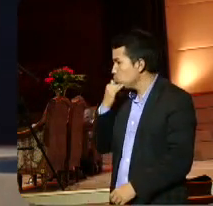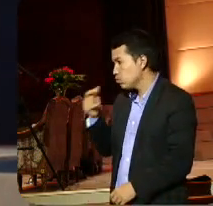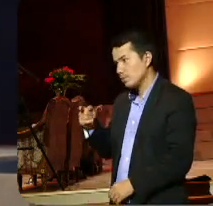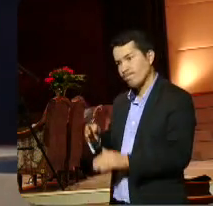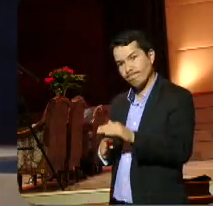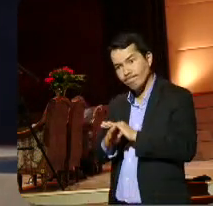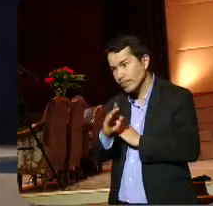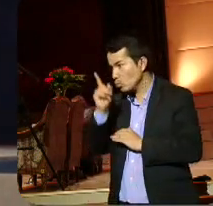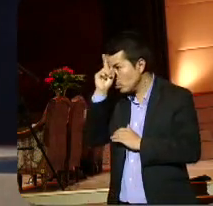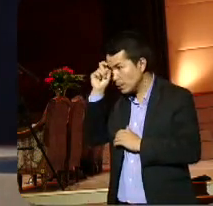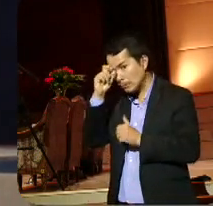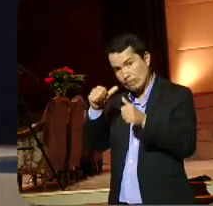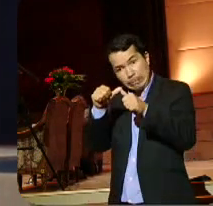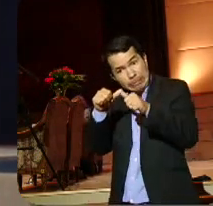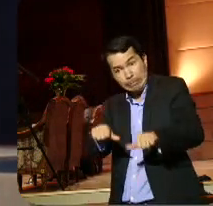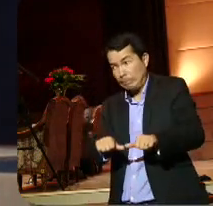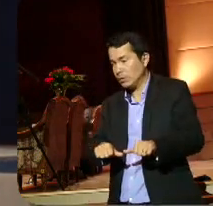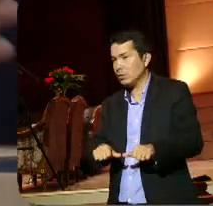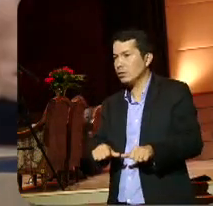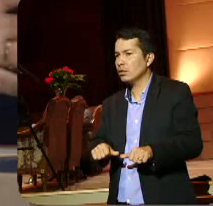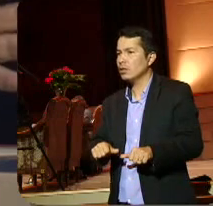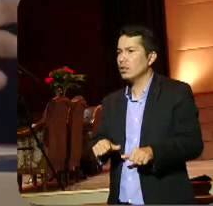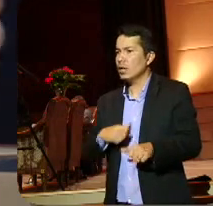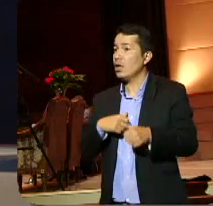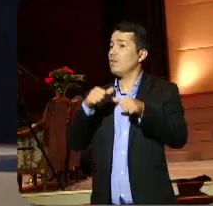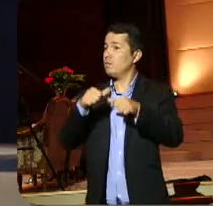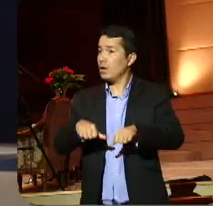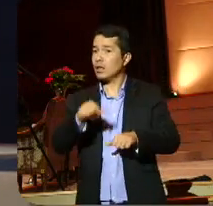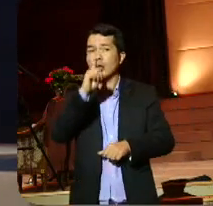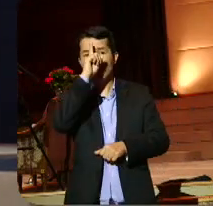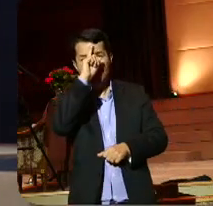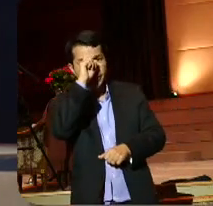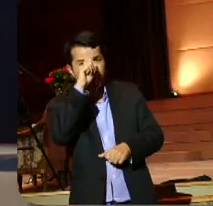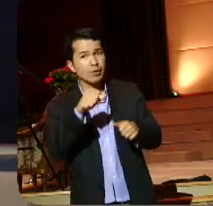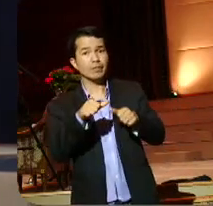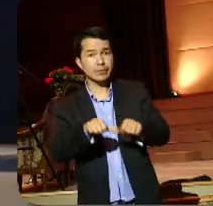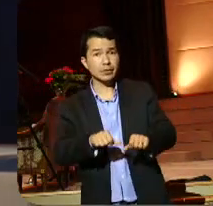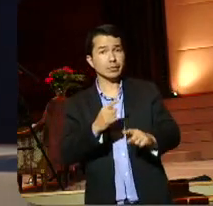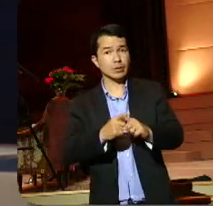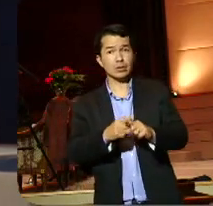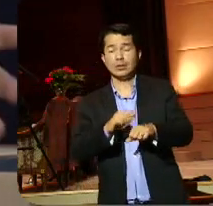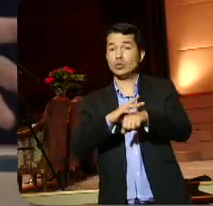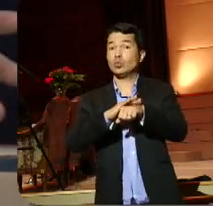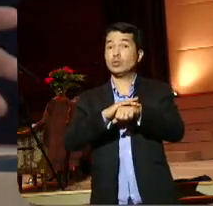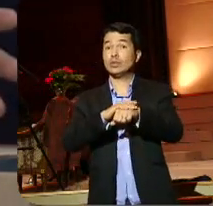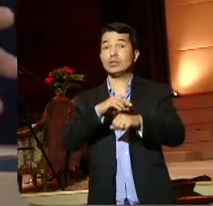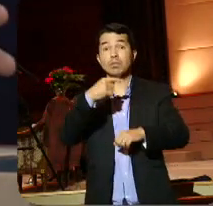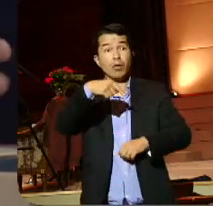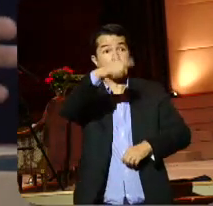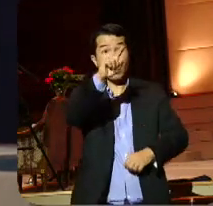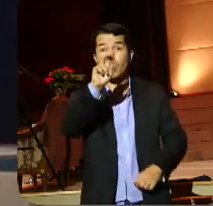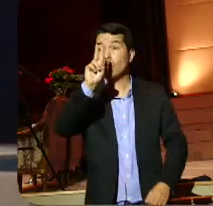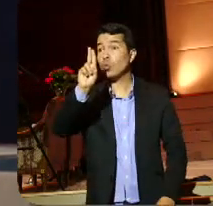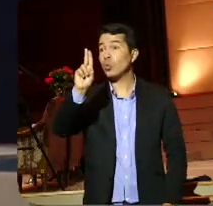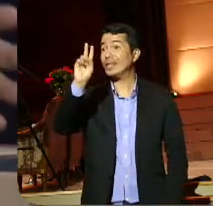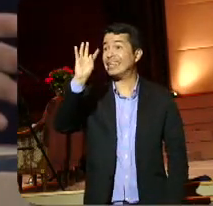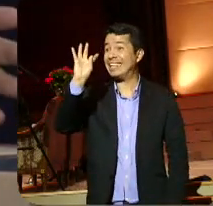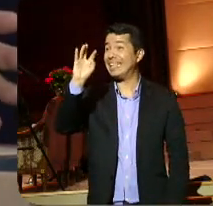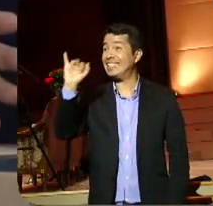interna, e ele fica imediatamente no hospital, vai para a UTI do hospital em